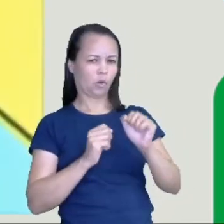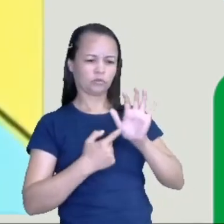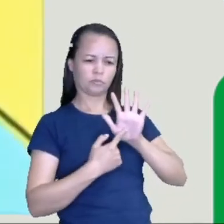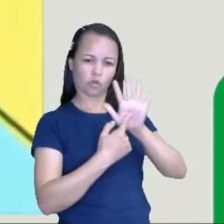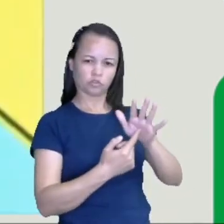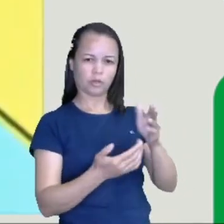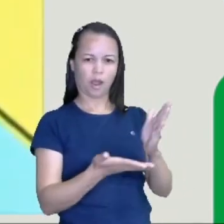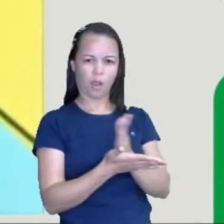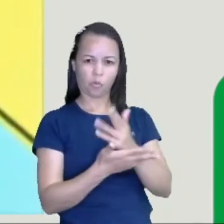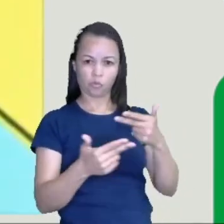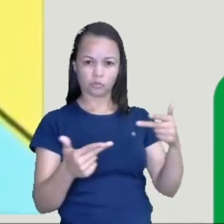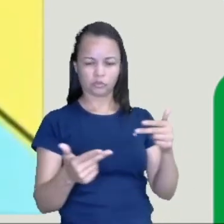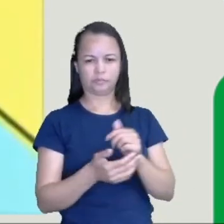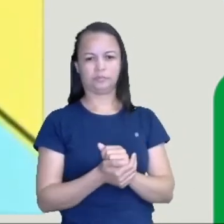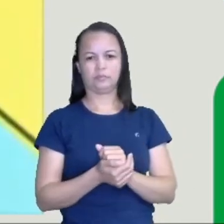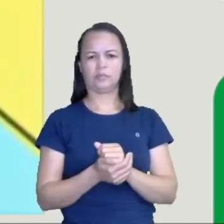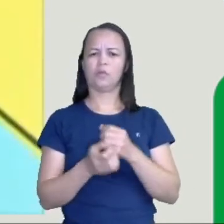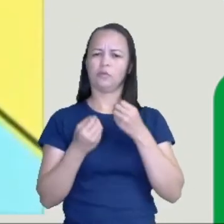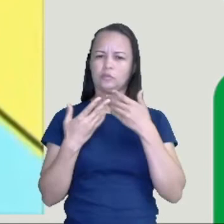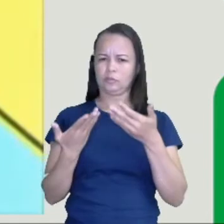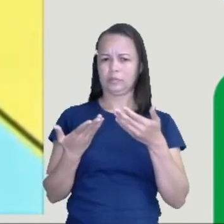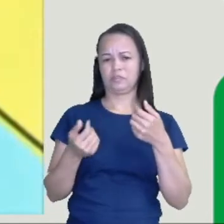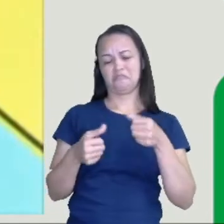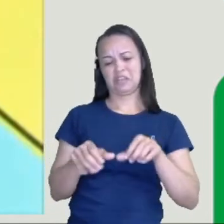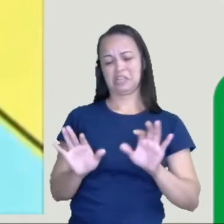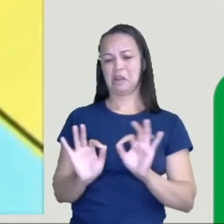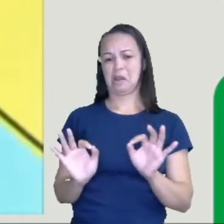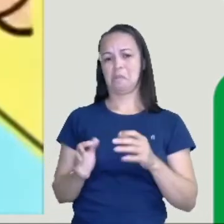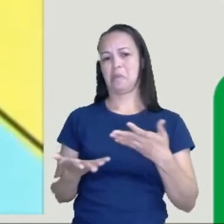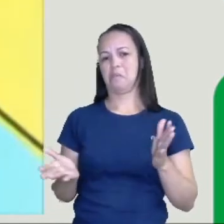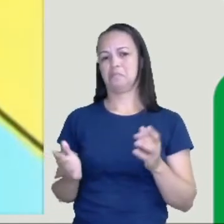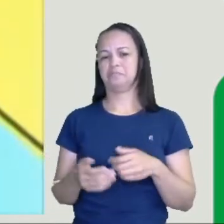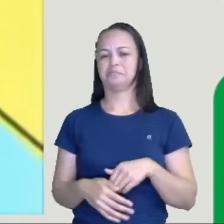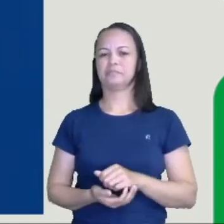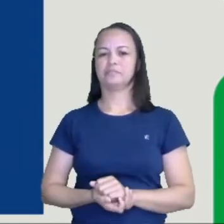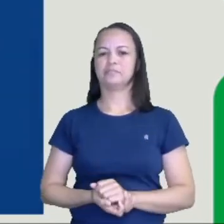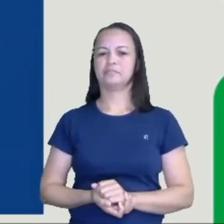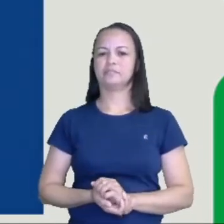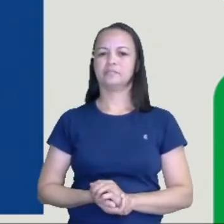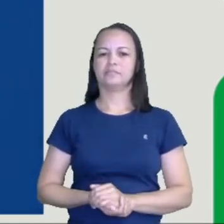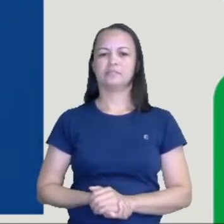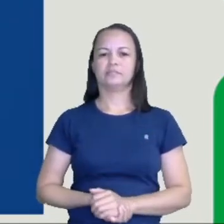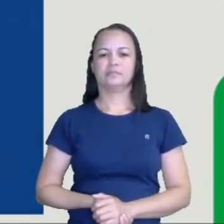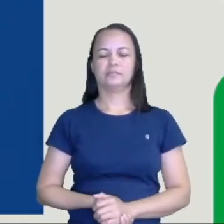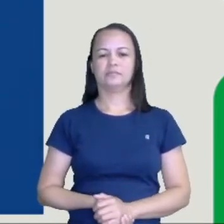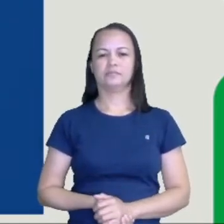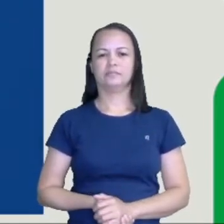alguns. Bom, tudo bem. Eu não tô fazendo nada mesmo. Ótimo. Vem comigo.